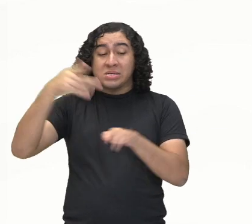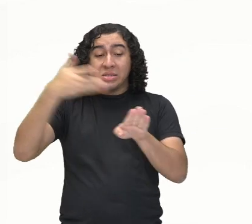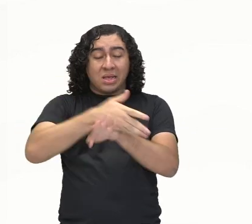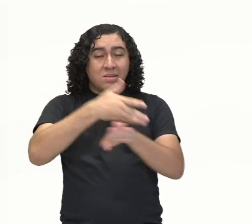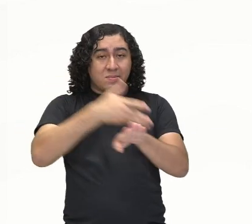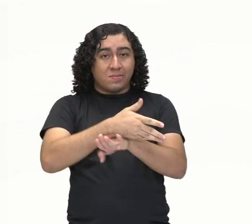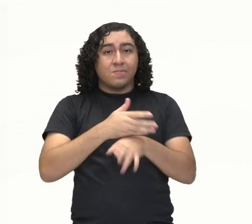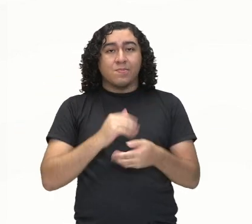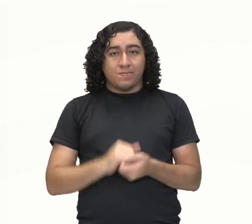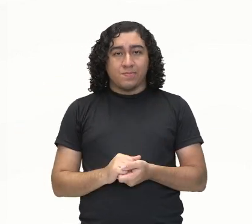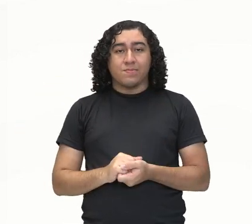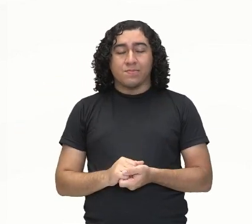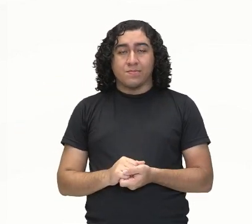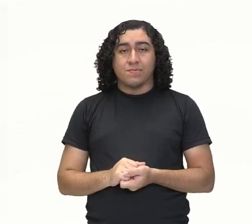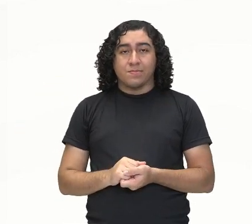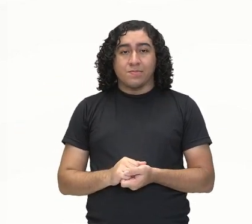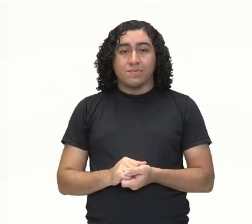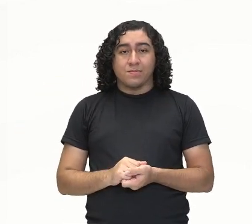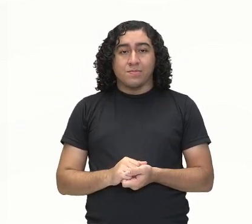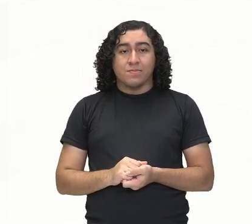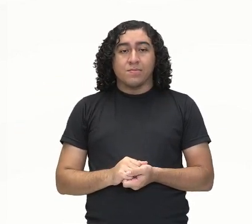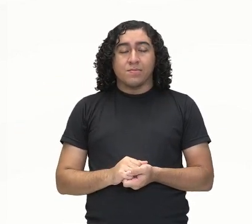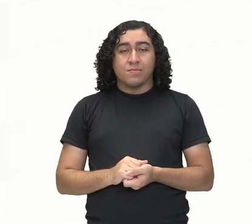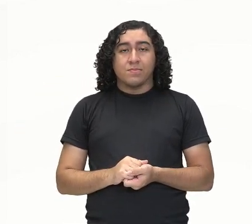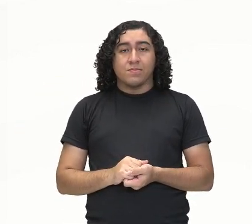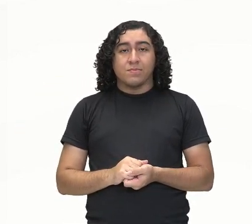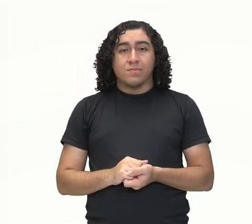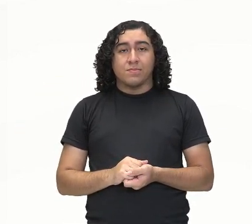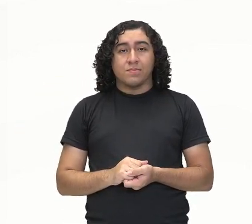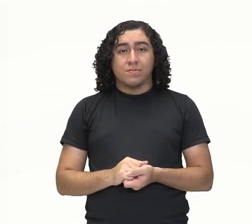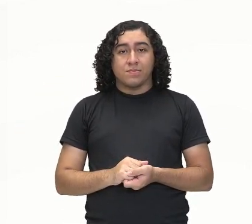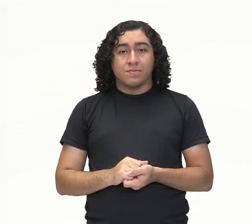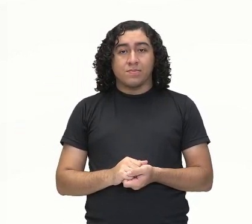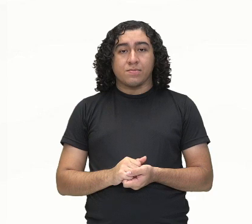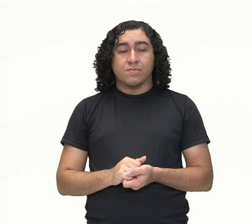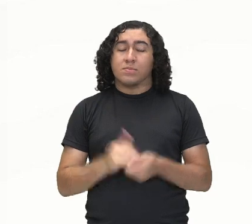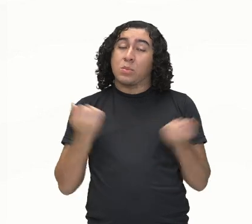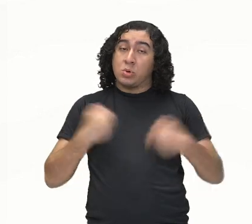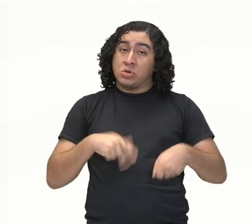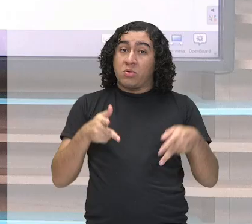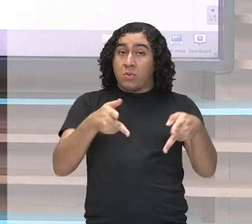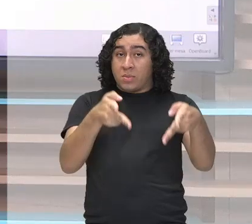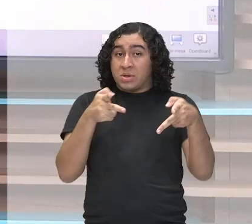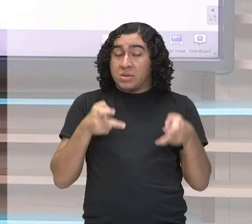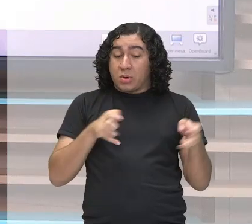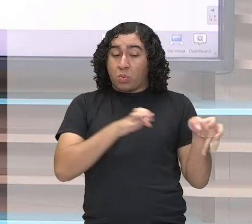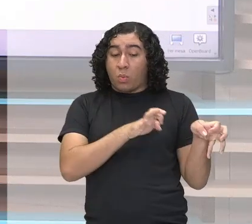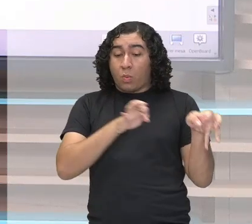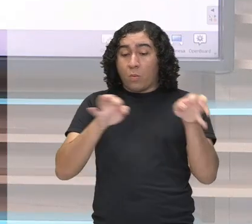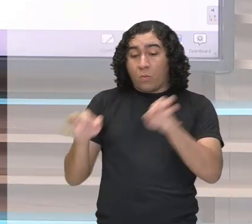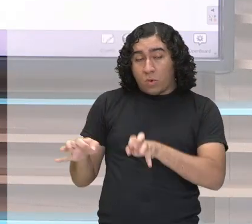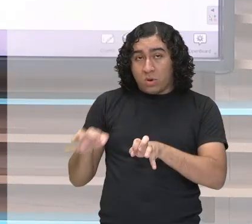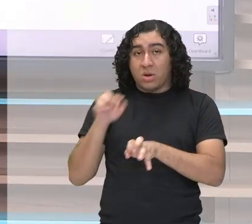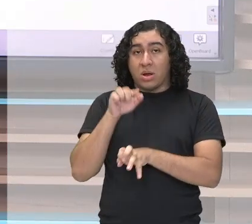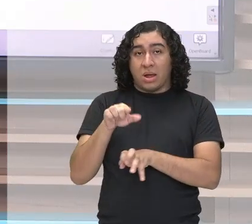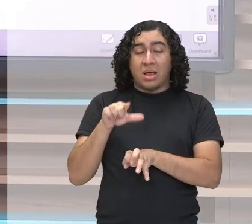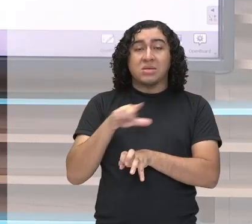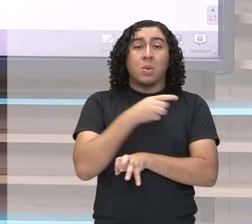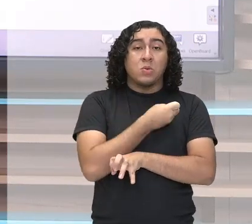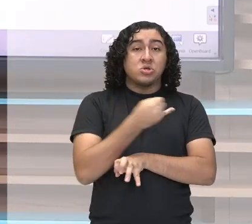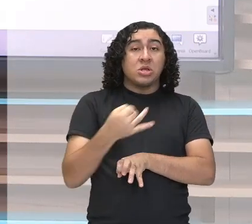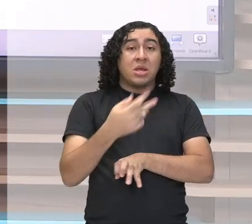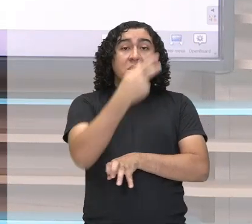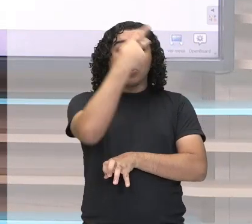bom? Devido a esse fluxo migratório. Então a gente consegue observar aí esse aumento